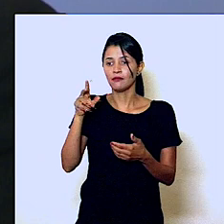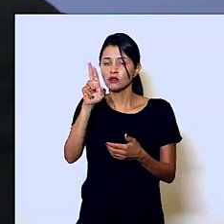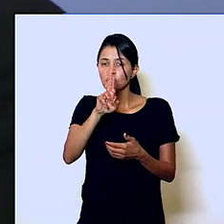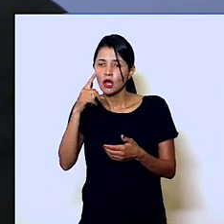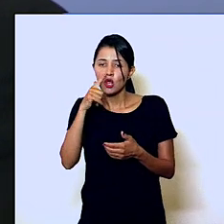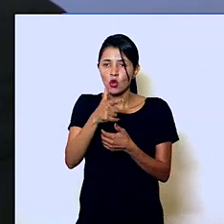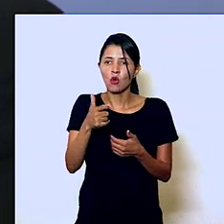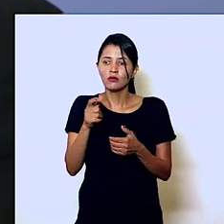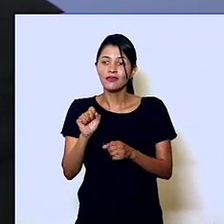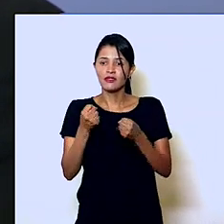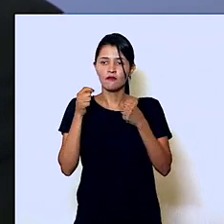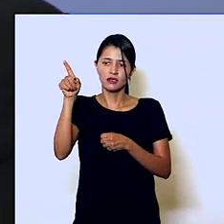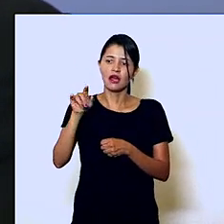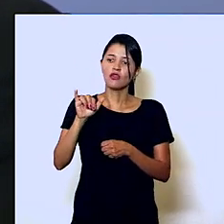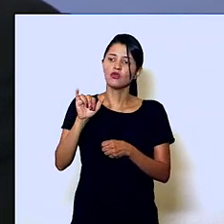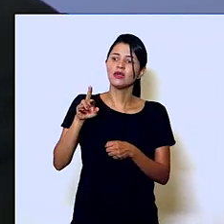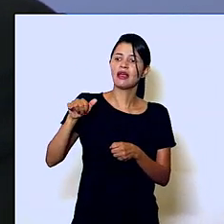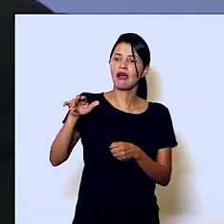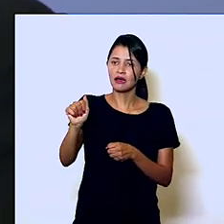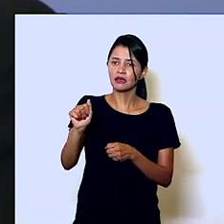daquela operação Desert Storm.